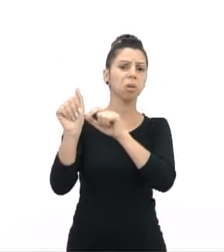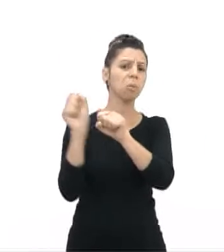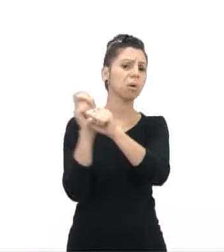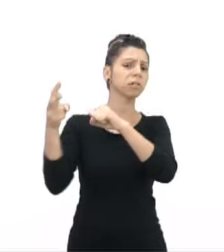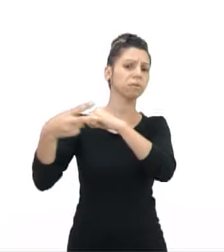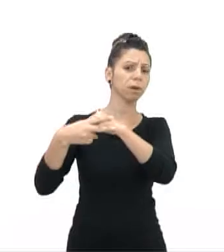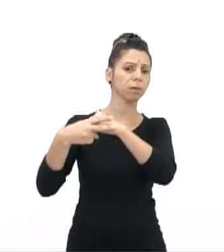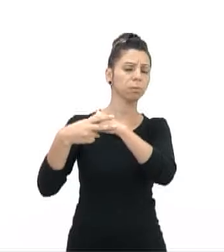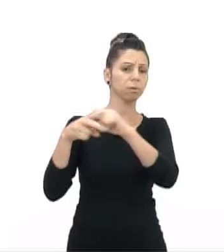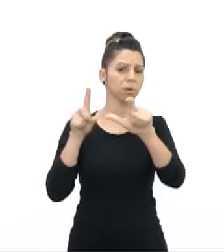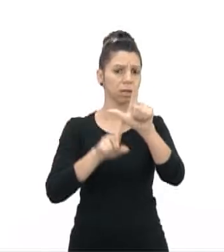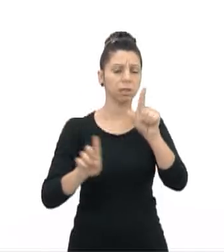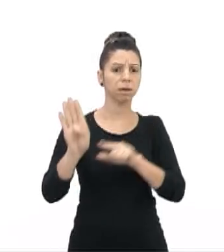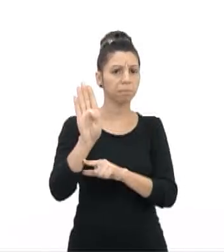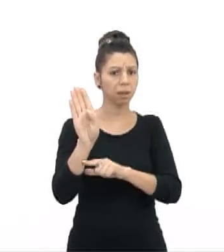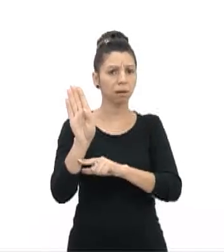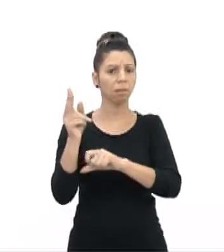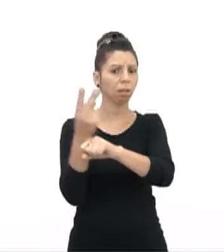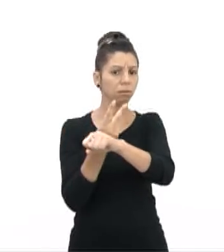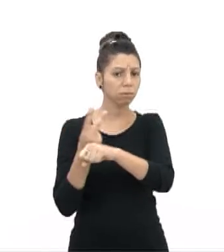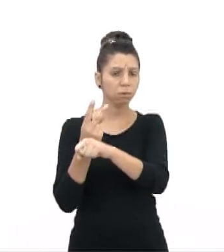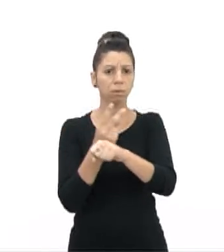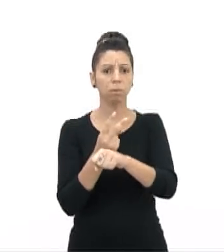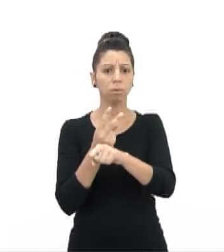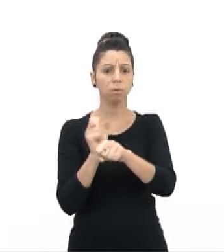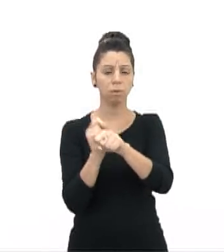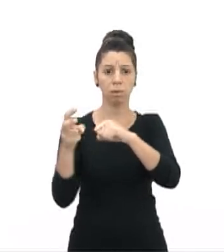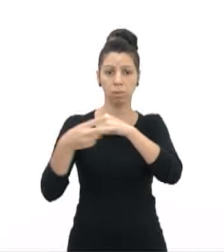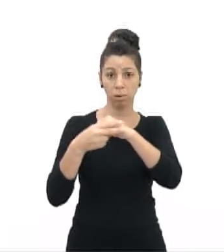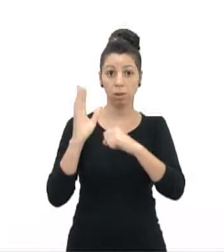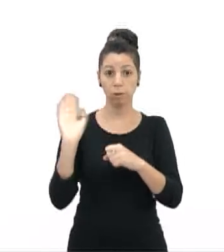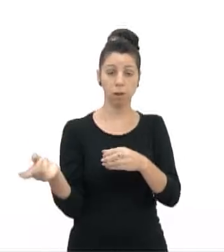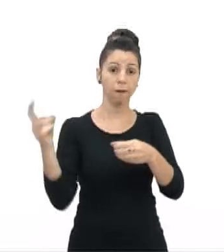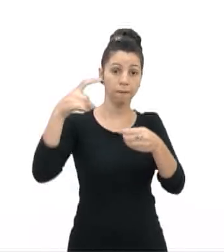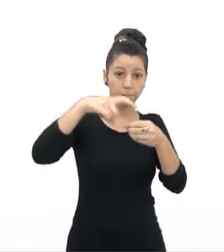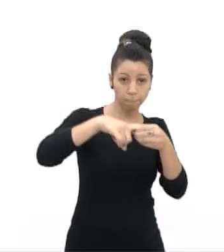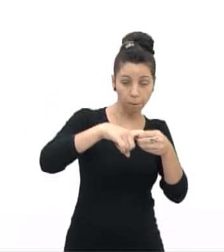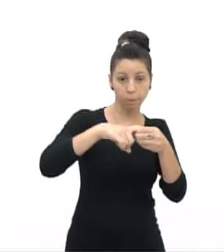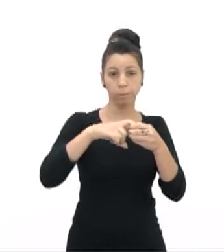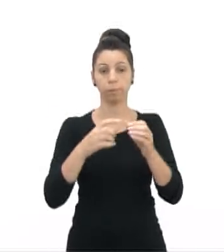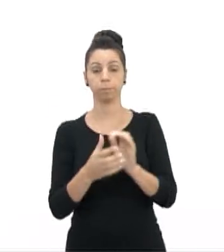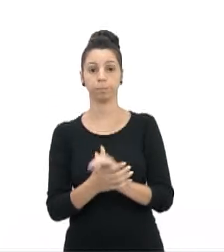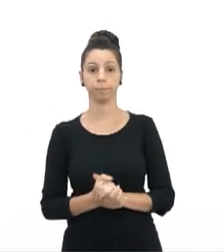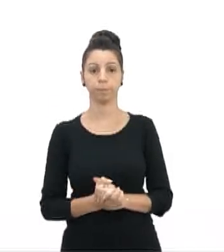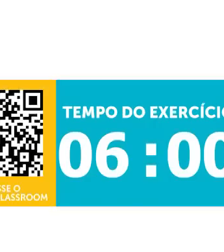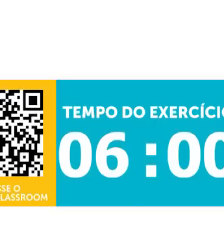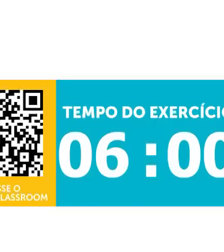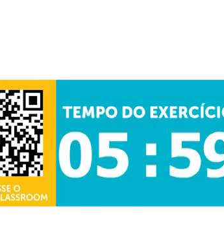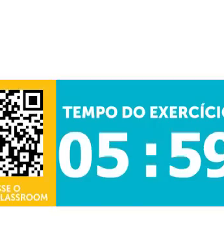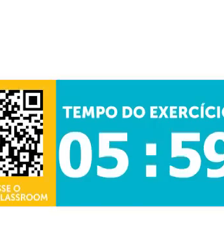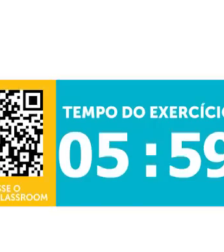qual que é o advérbio? Volto para corrigir, conversar e revisar contigo. Até!